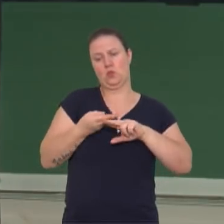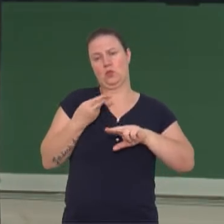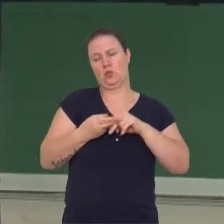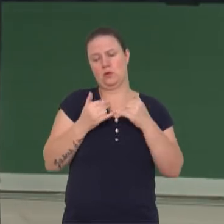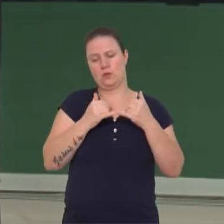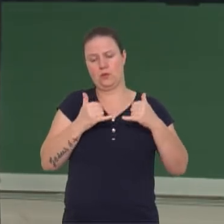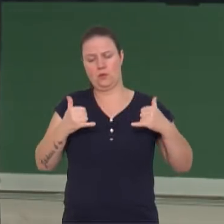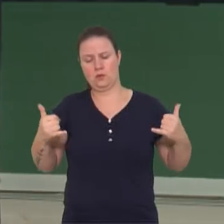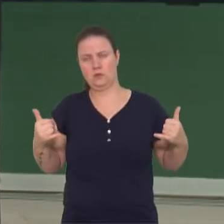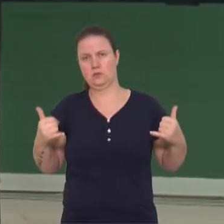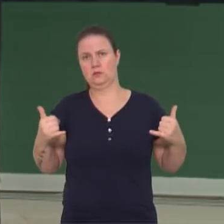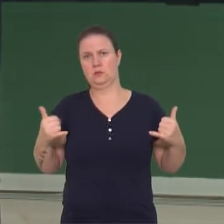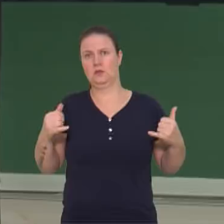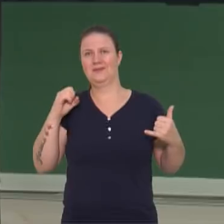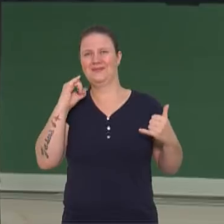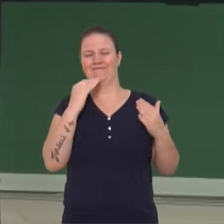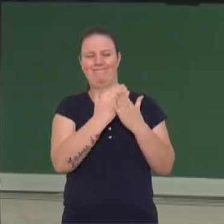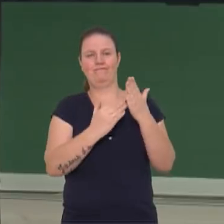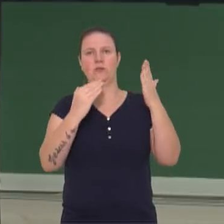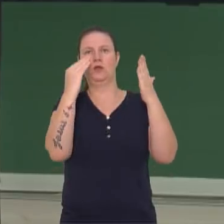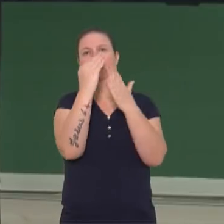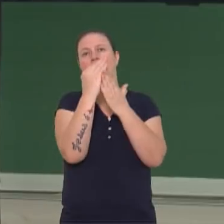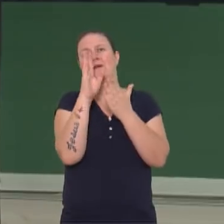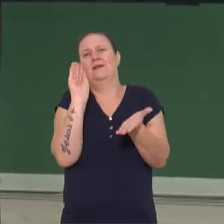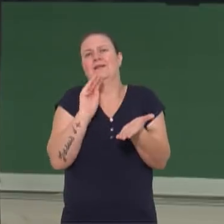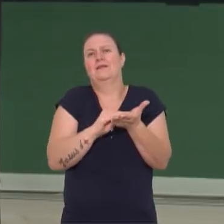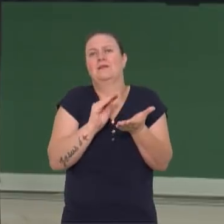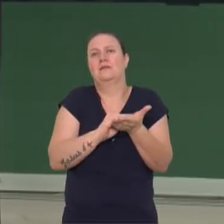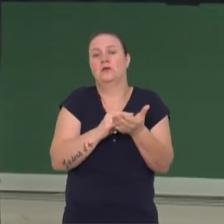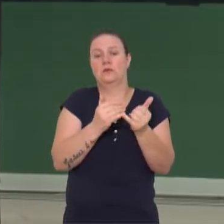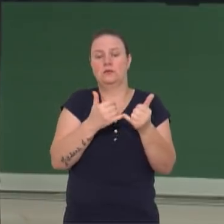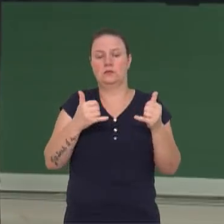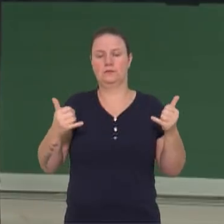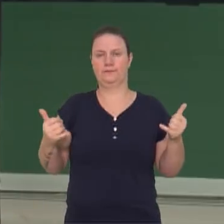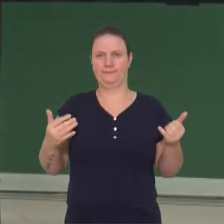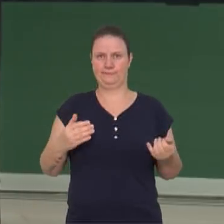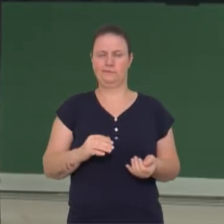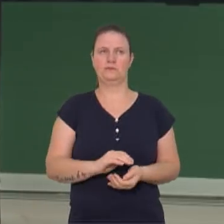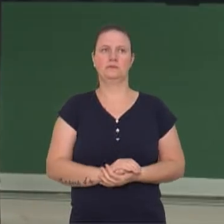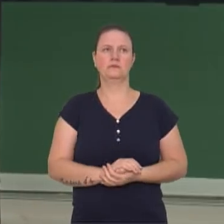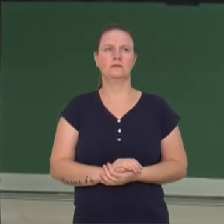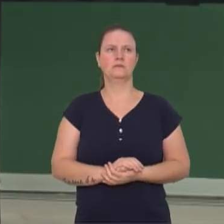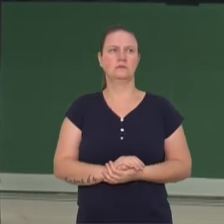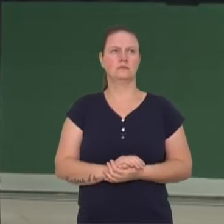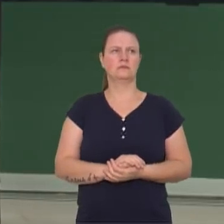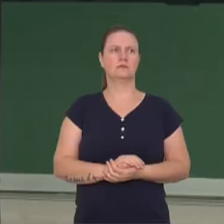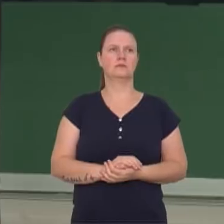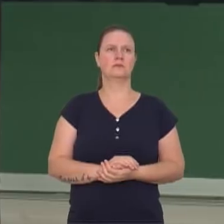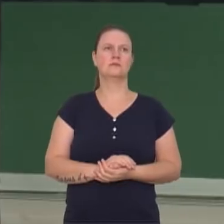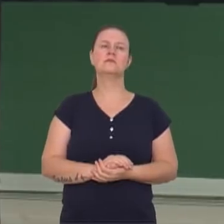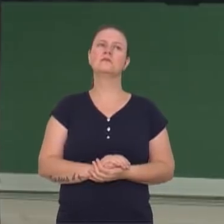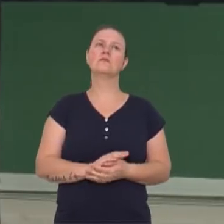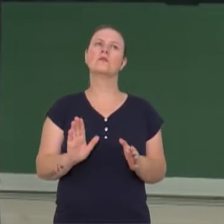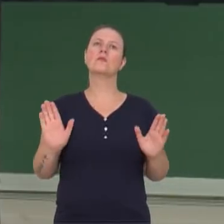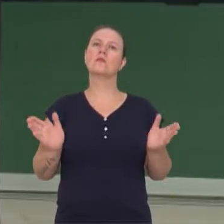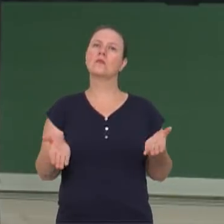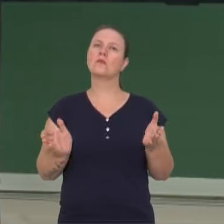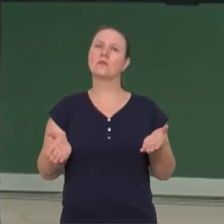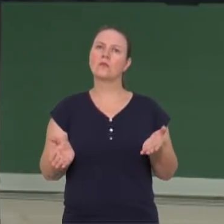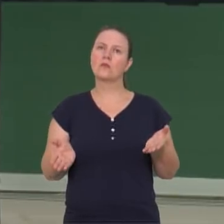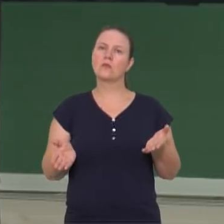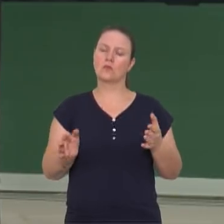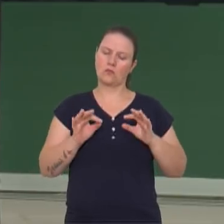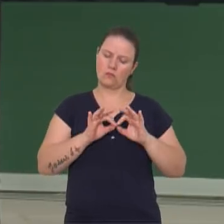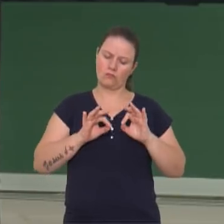for maior que 70, vai faltar arame, certo? Então, vamos fazer aqui. A medida do lado